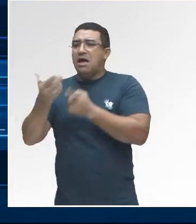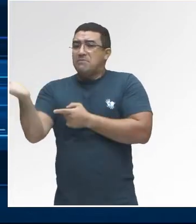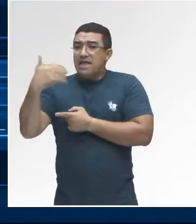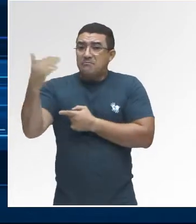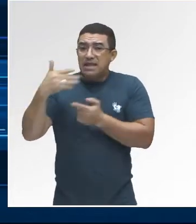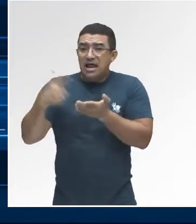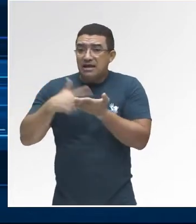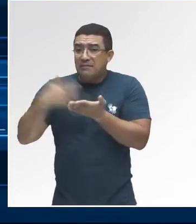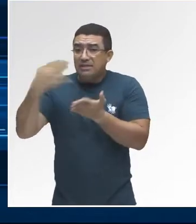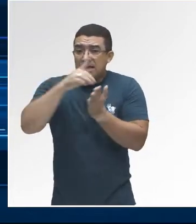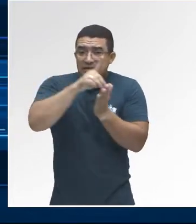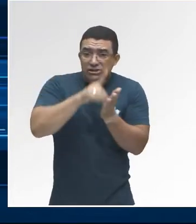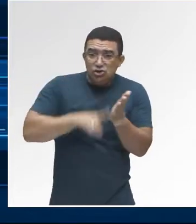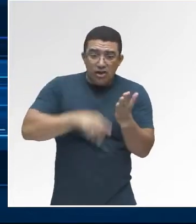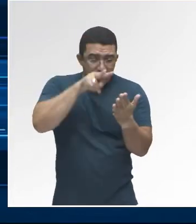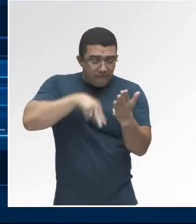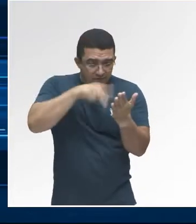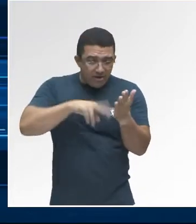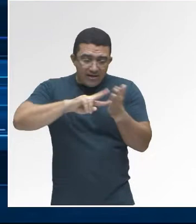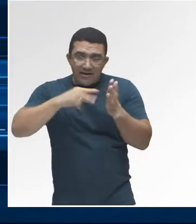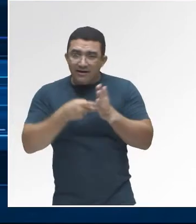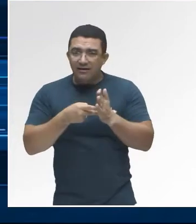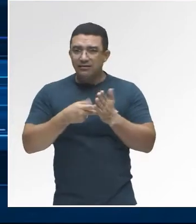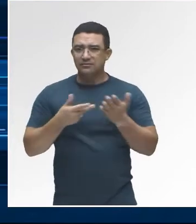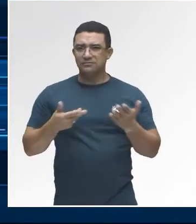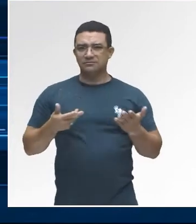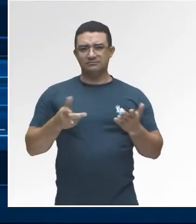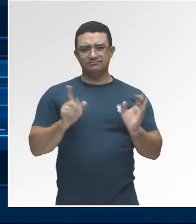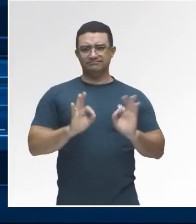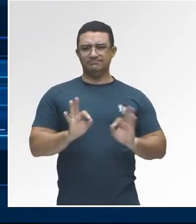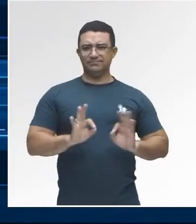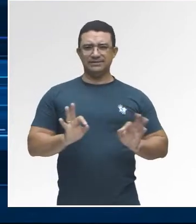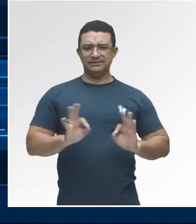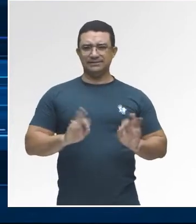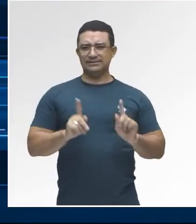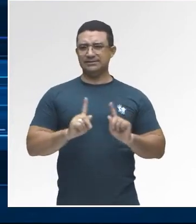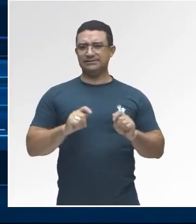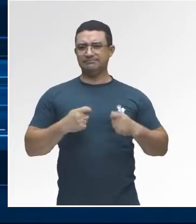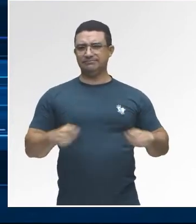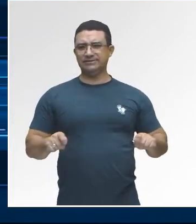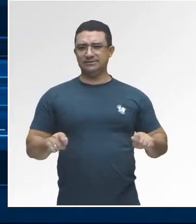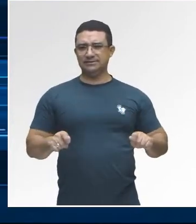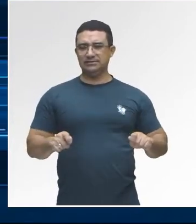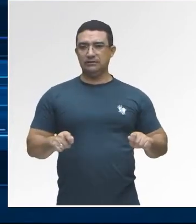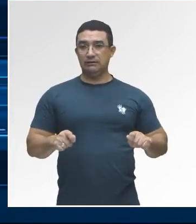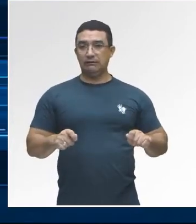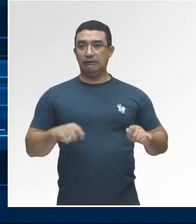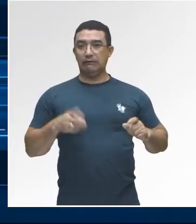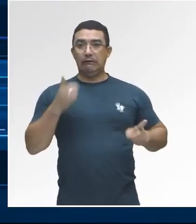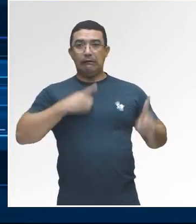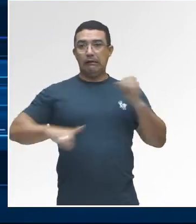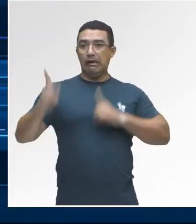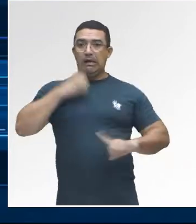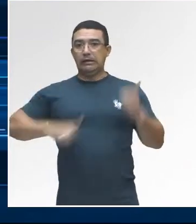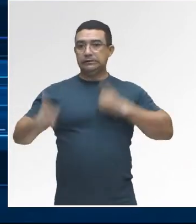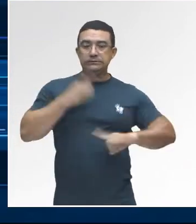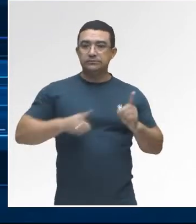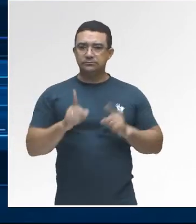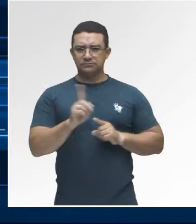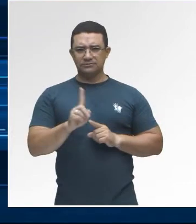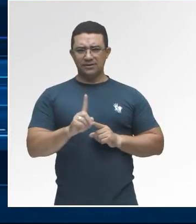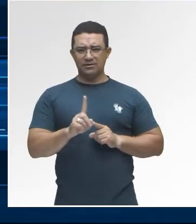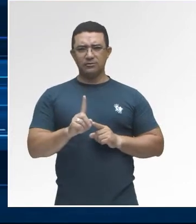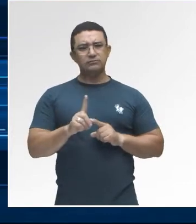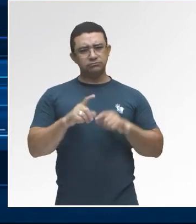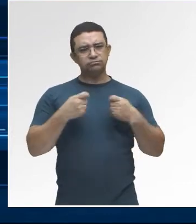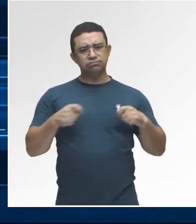tenho. Como é que eu vou fazer? Como é que eu vou estudar isso? Não precisa, people, não se desesperem. Por isso que a gente tem as técnicas de